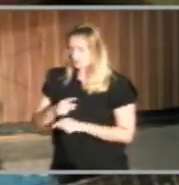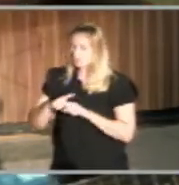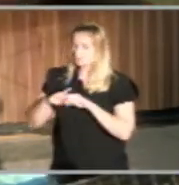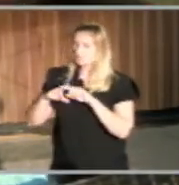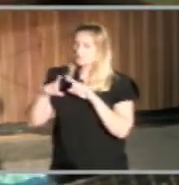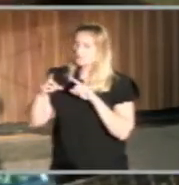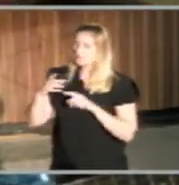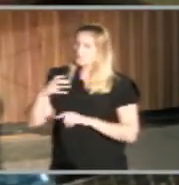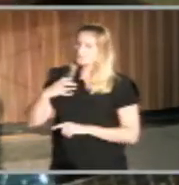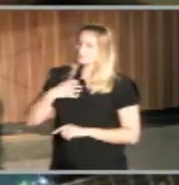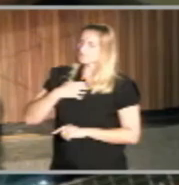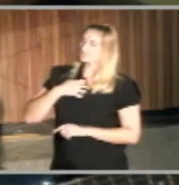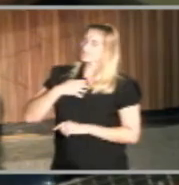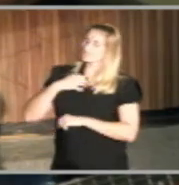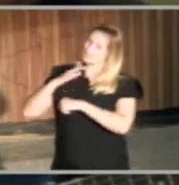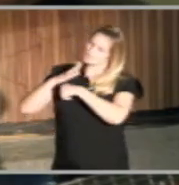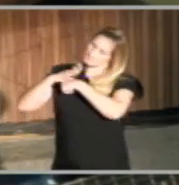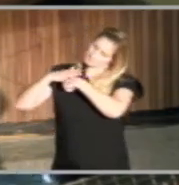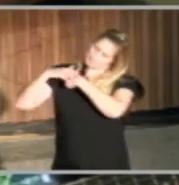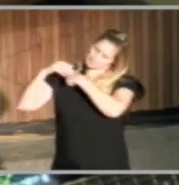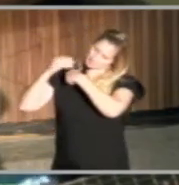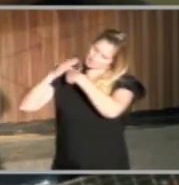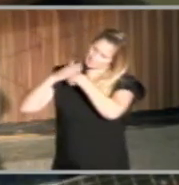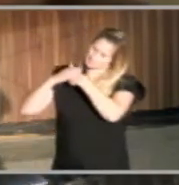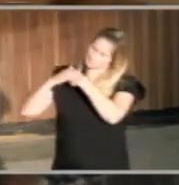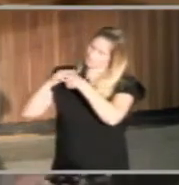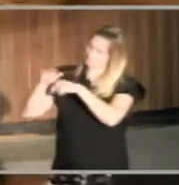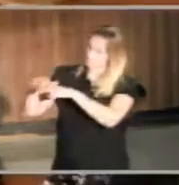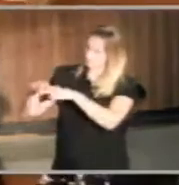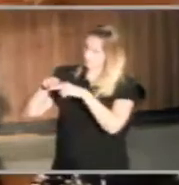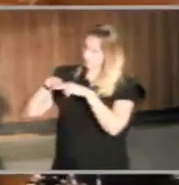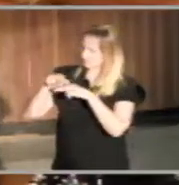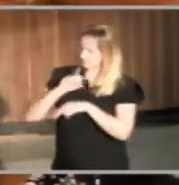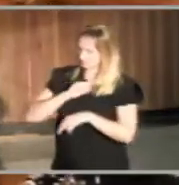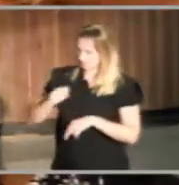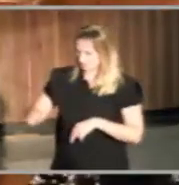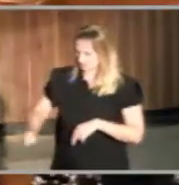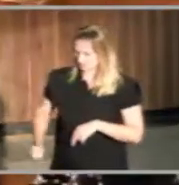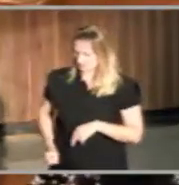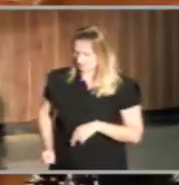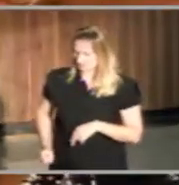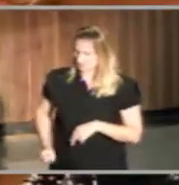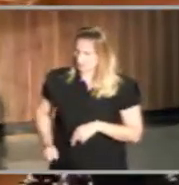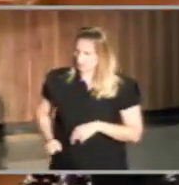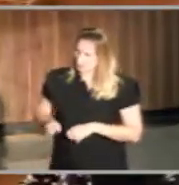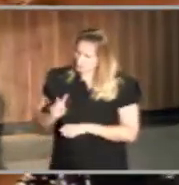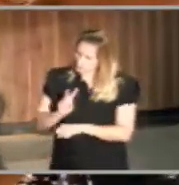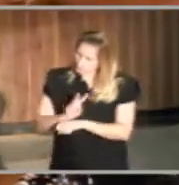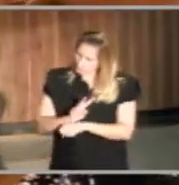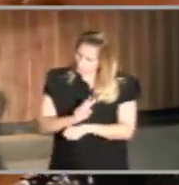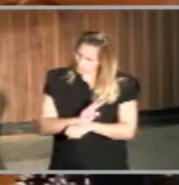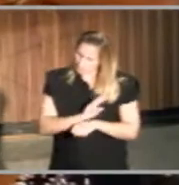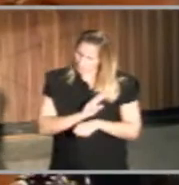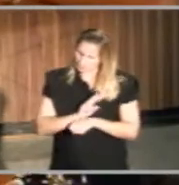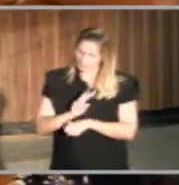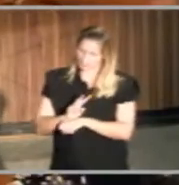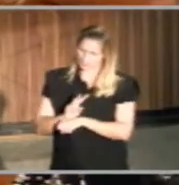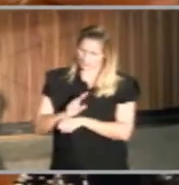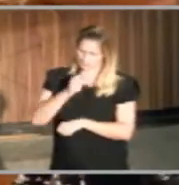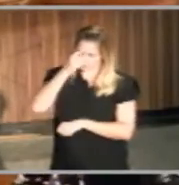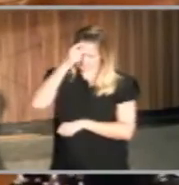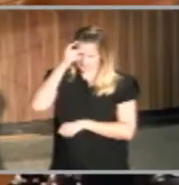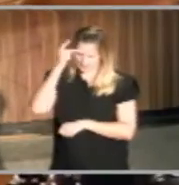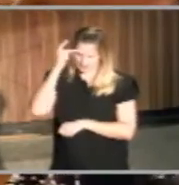sintam acarinhados pelo Senhor. Afofa a cama dos nossos amados, ó Senhor. Dá